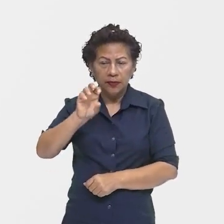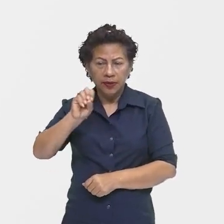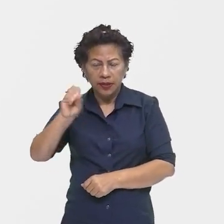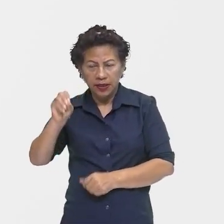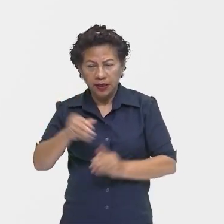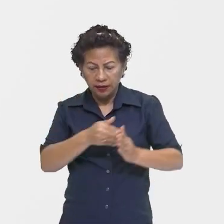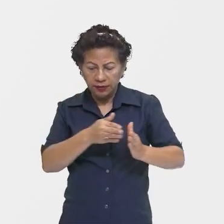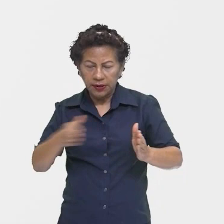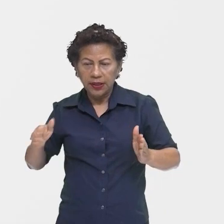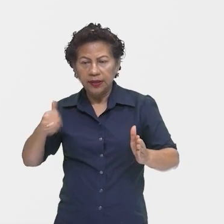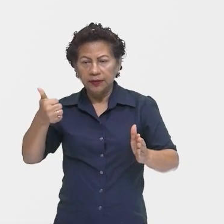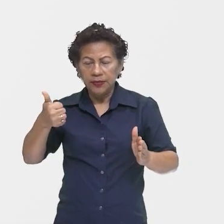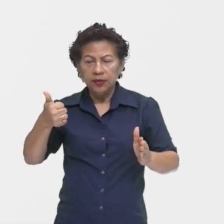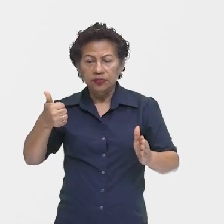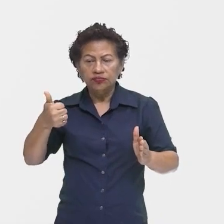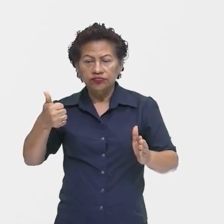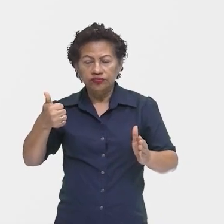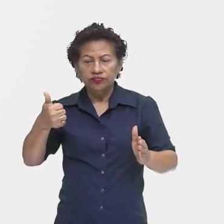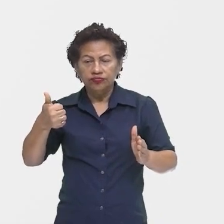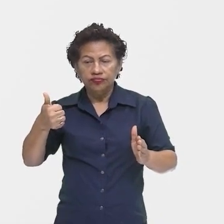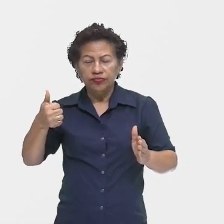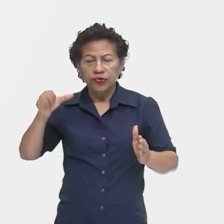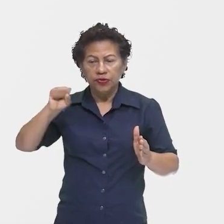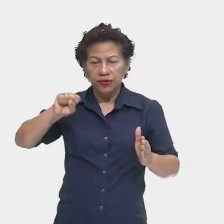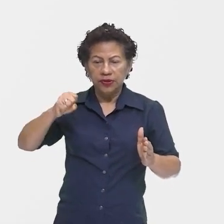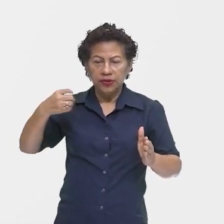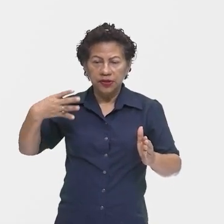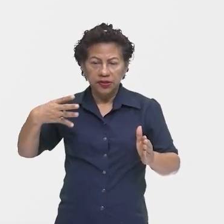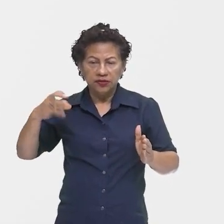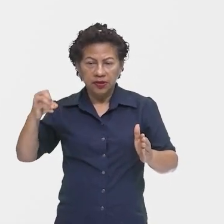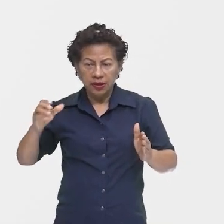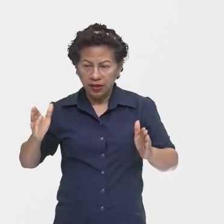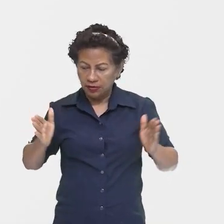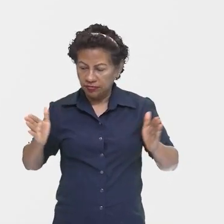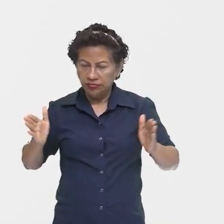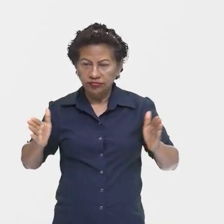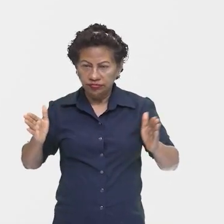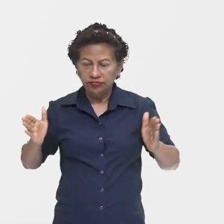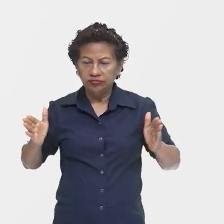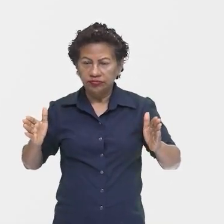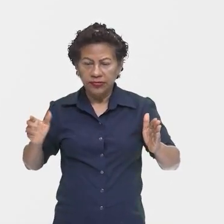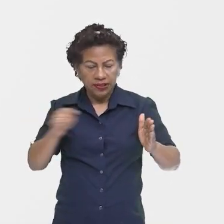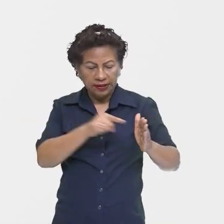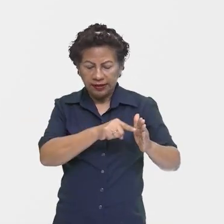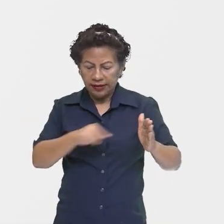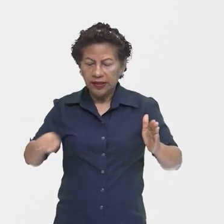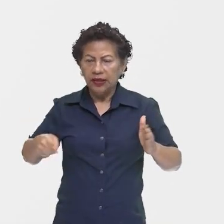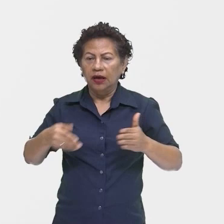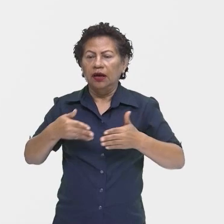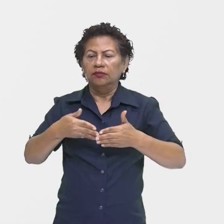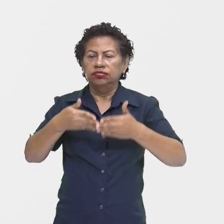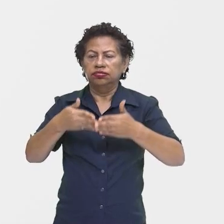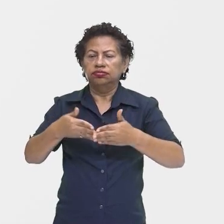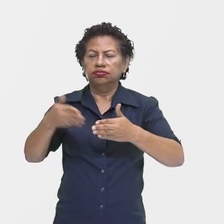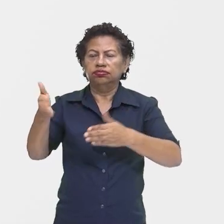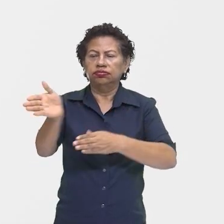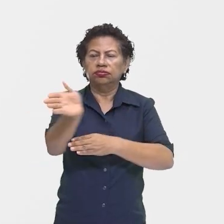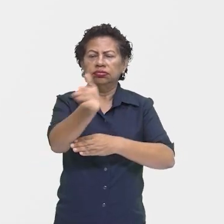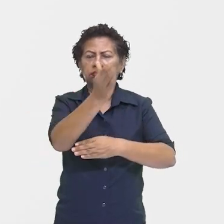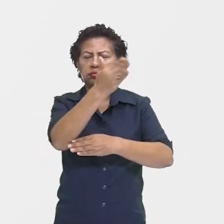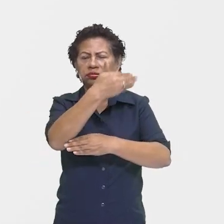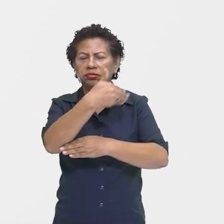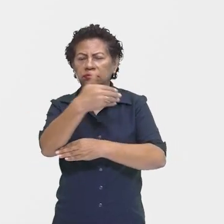até 1840, né? A velocidade das carruagens e barcos à vela, a gente tinha aí